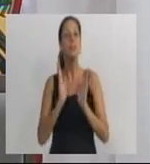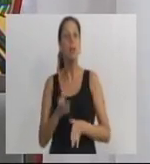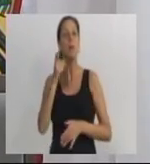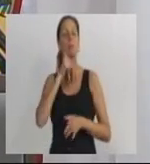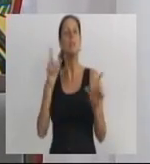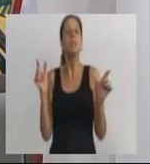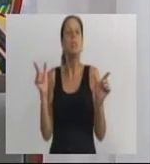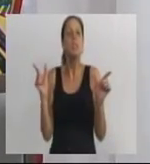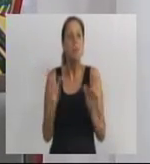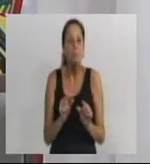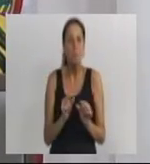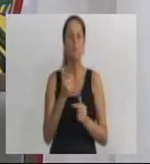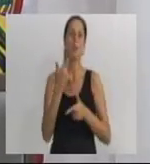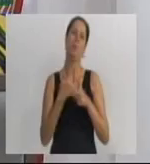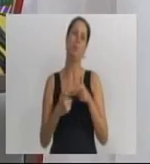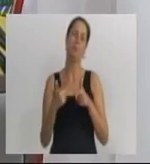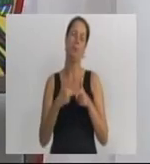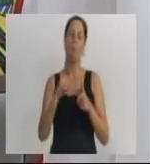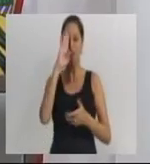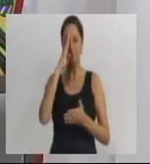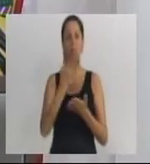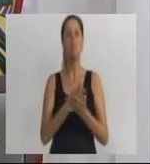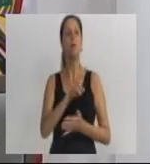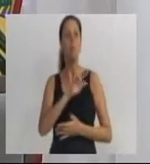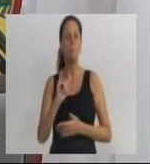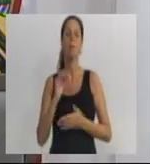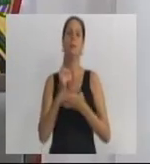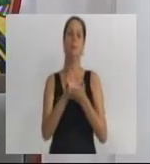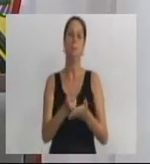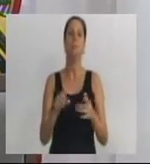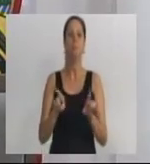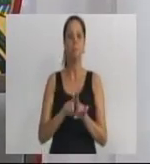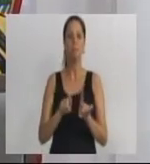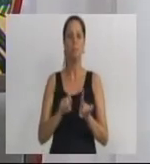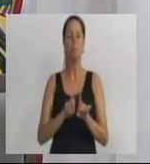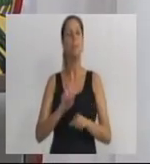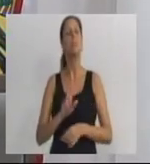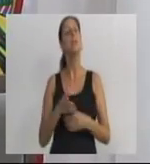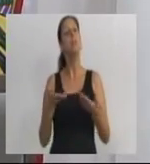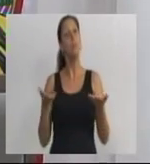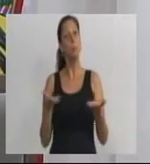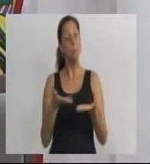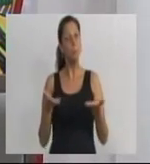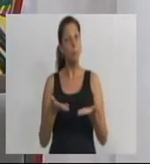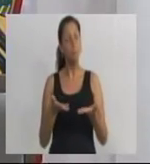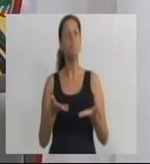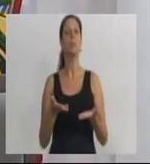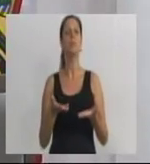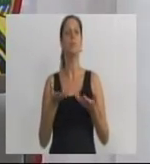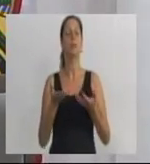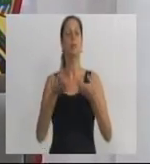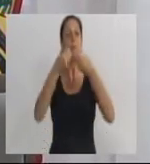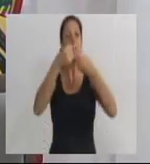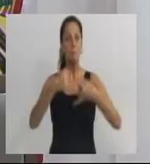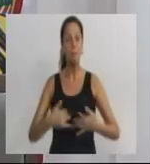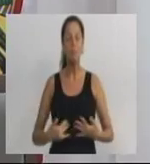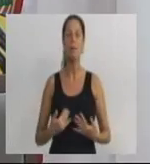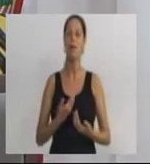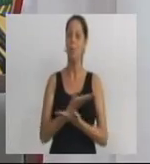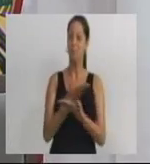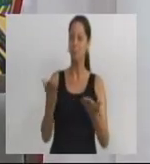Remer, com certeza estaria resolvendo seus problemas sim. E depois, gostaria de falar também, César Sim, Beto